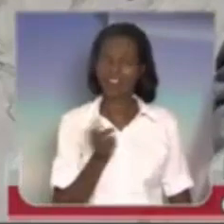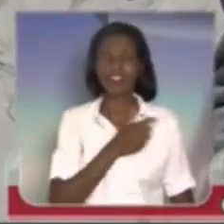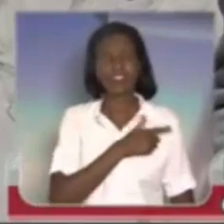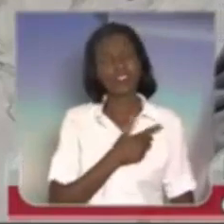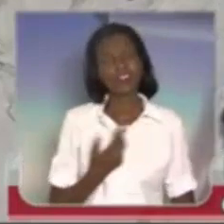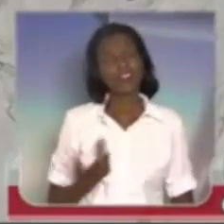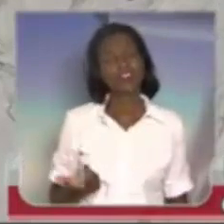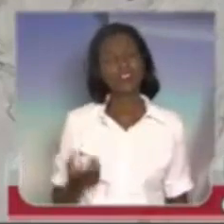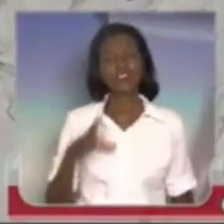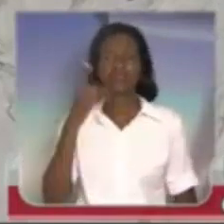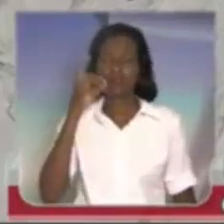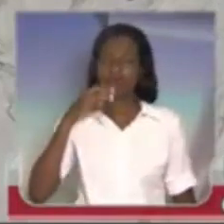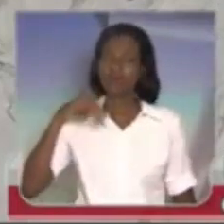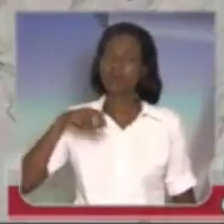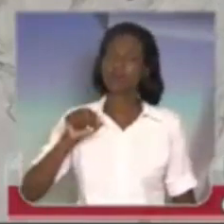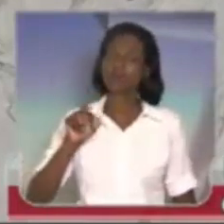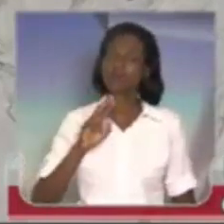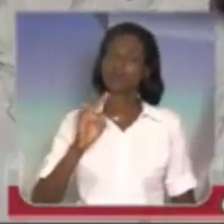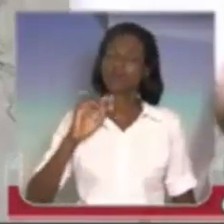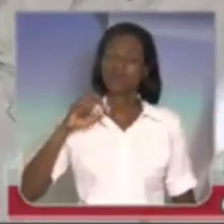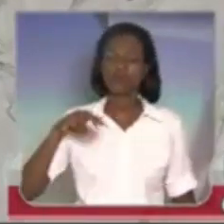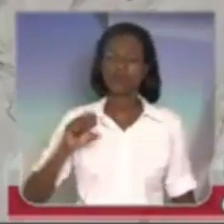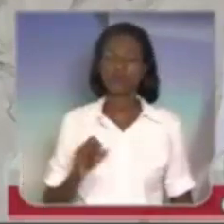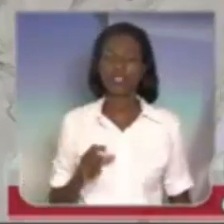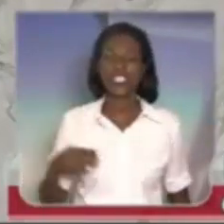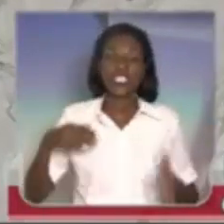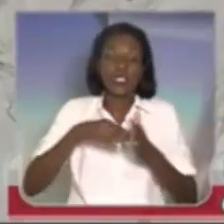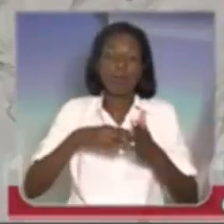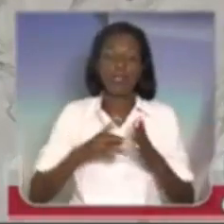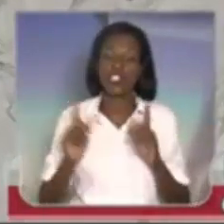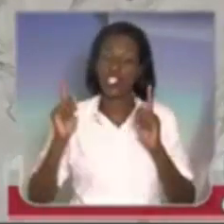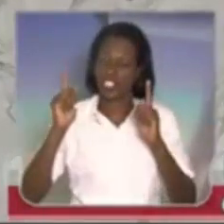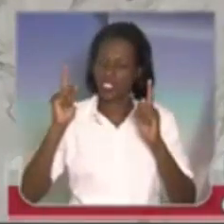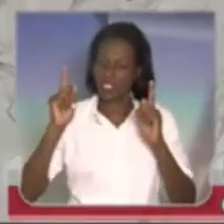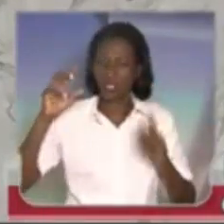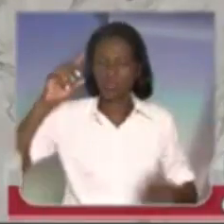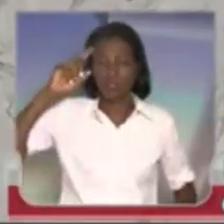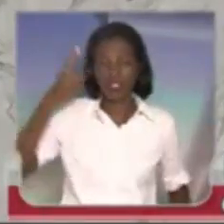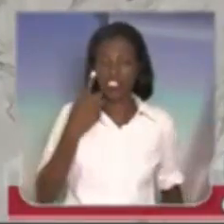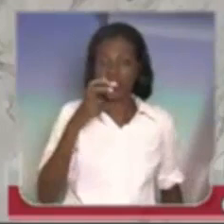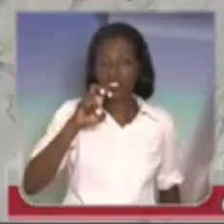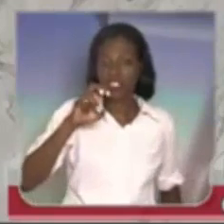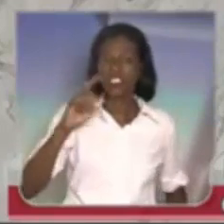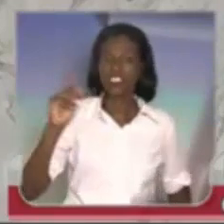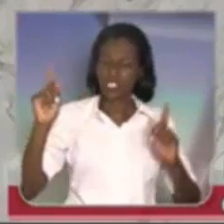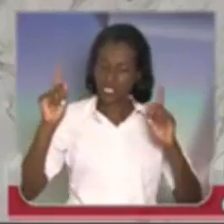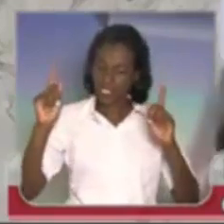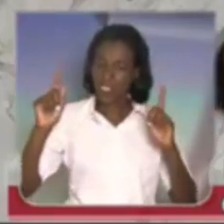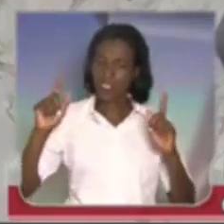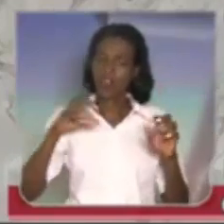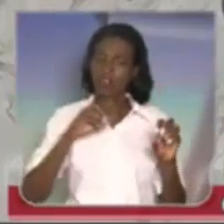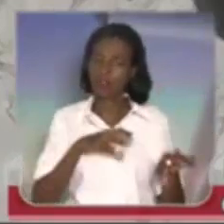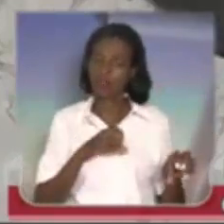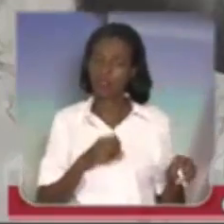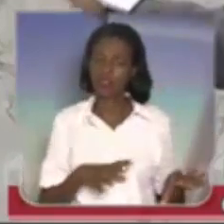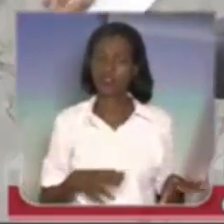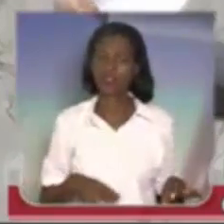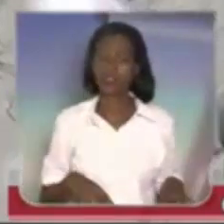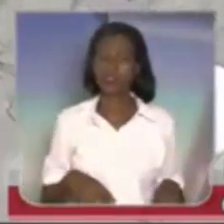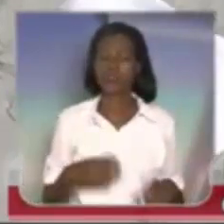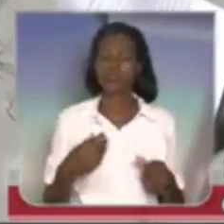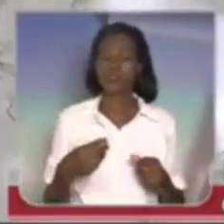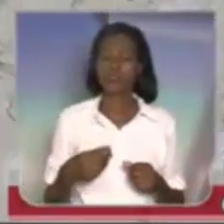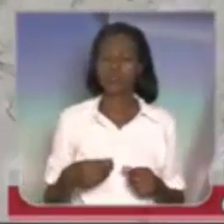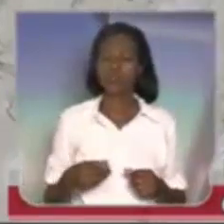Martins impedir a greve não haverá uma greve dia 15 uma greve nacional da educação a educação vai fazer